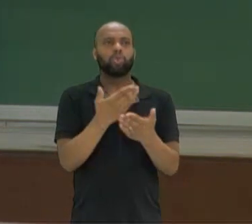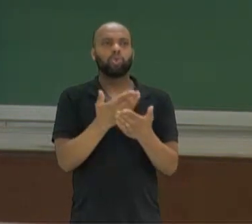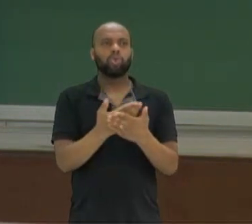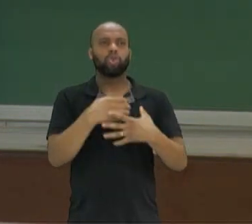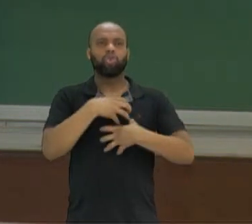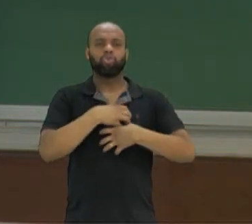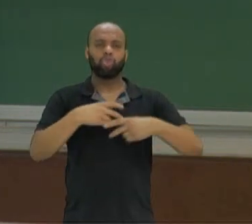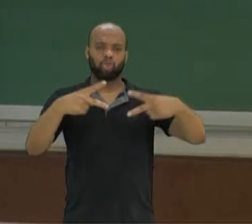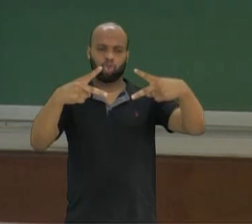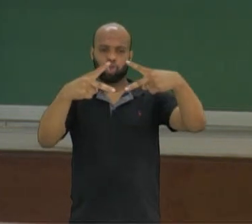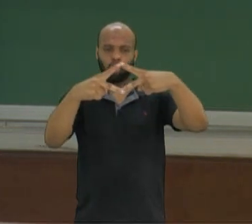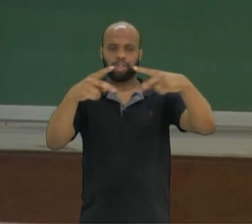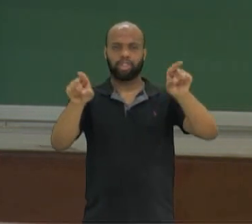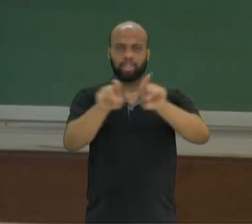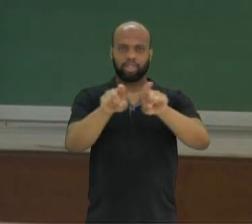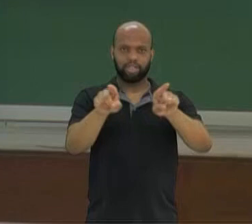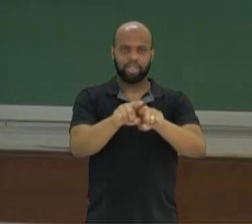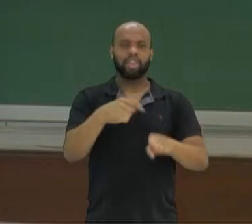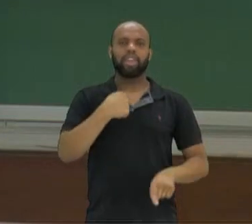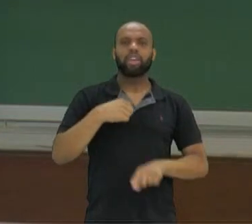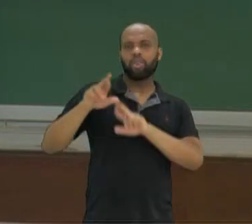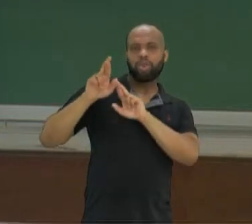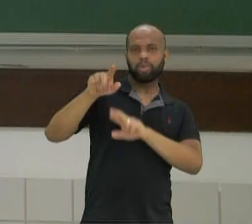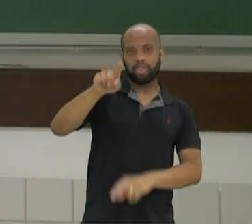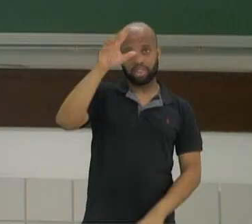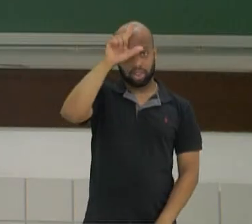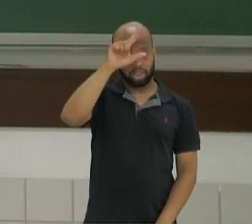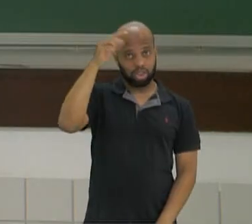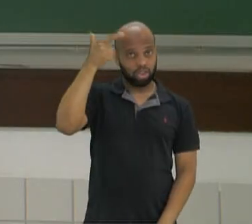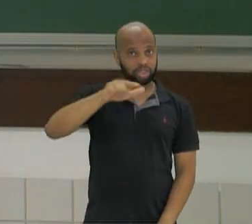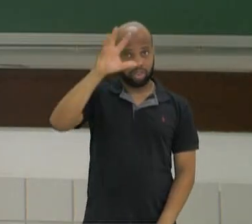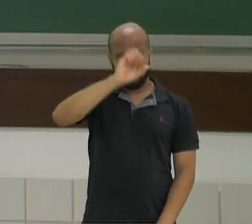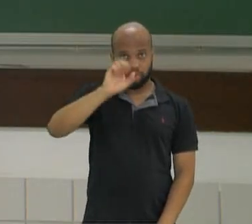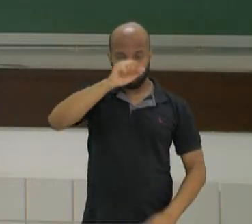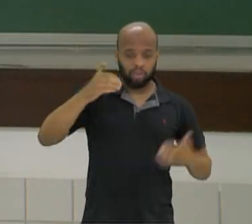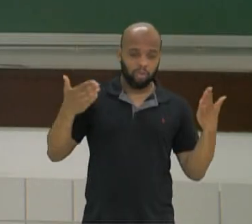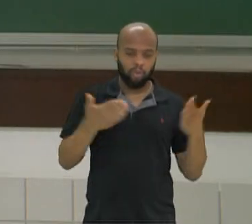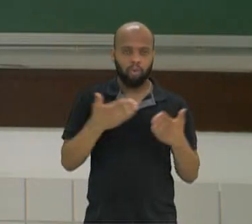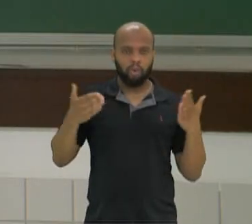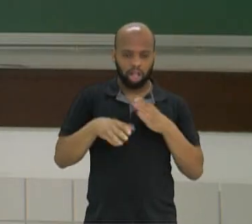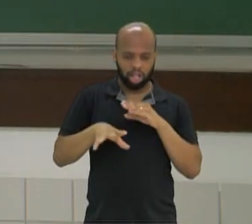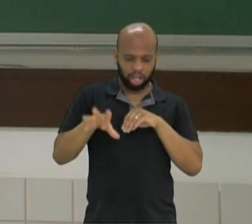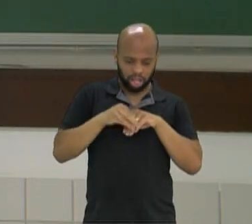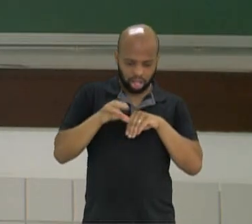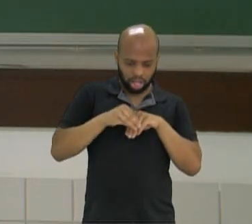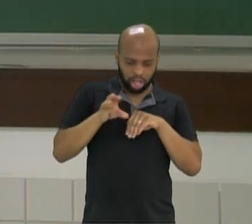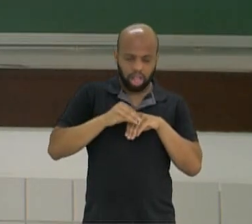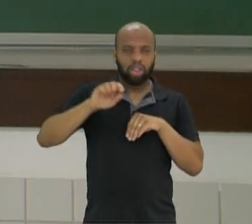também. Beleza? Espero ter contribuído aí com mais um pouquinho de conhecimento sobre